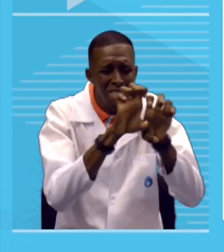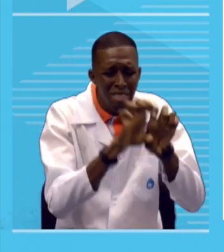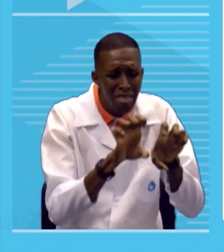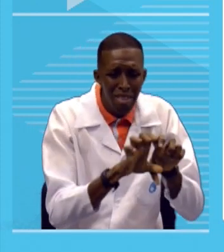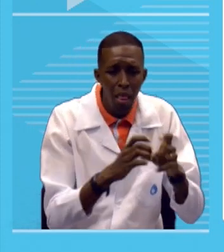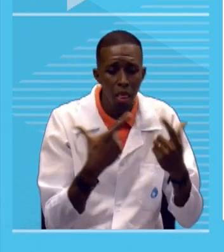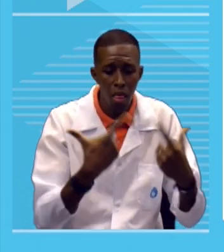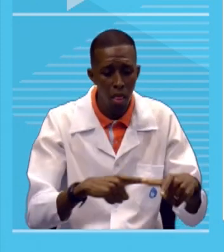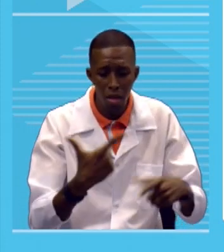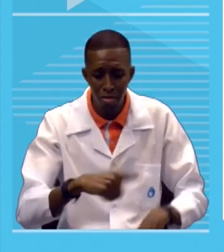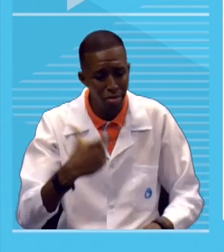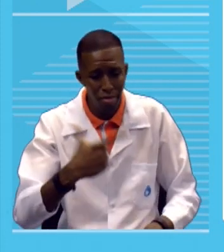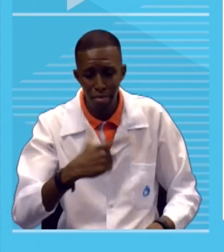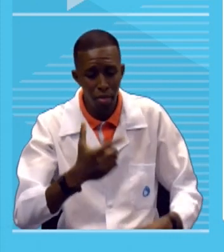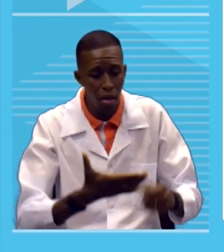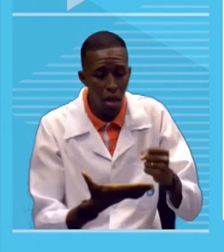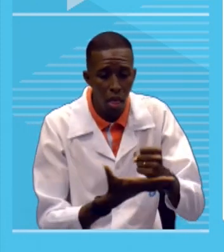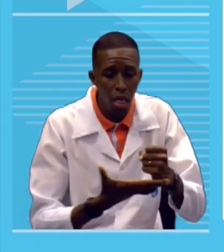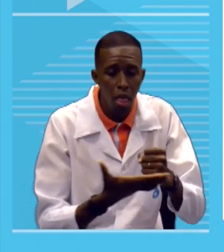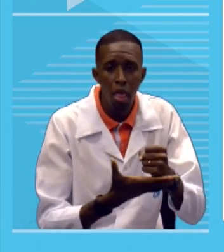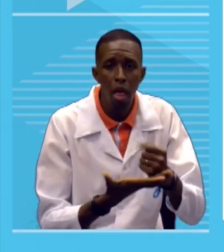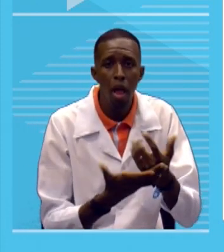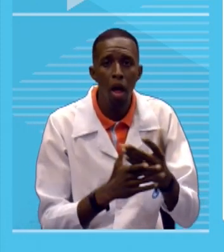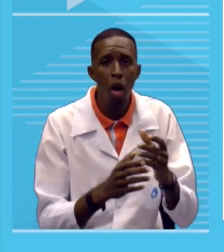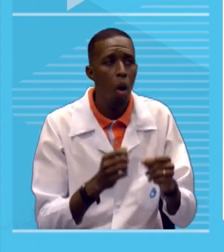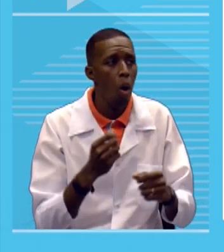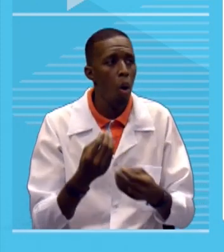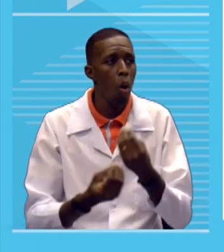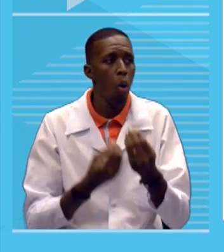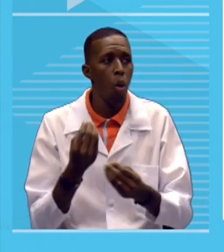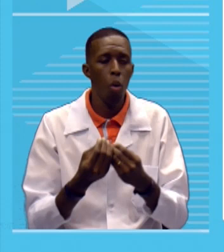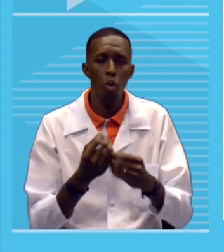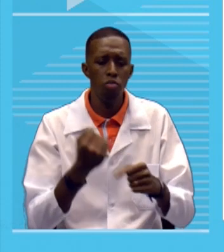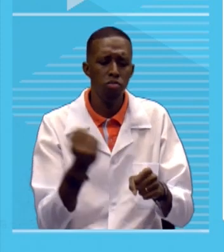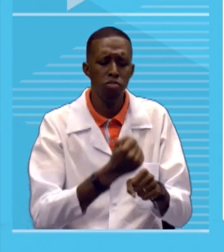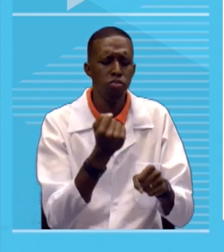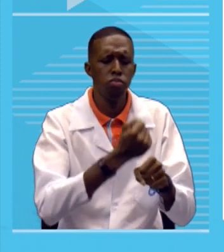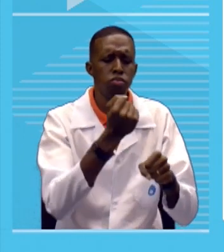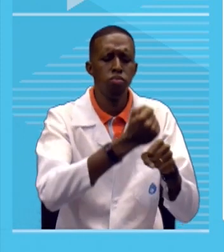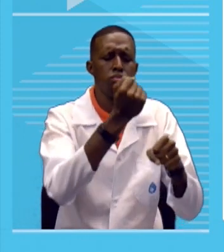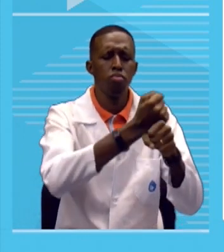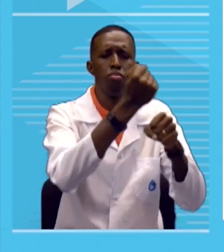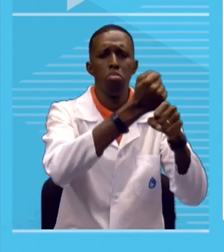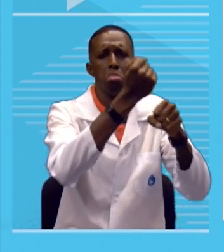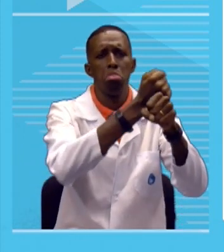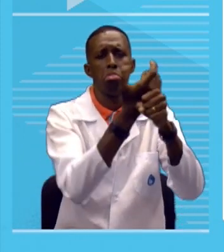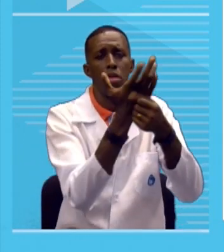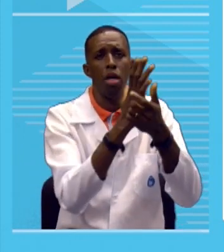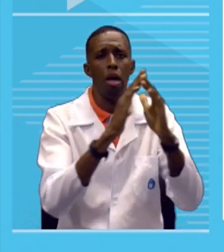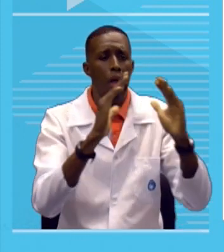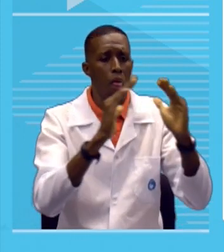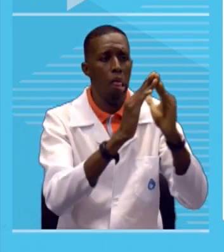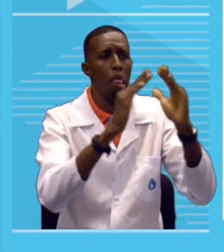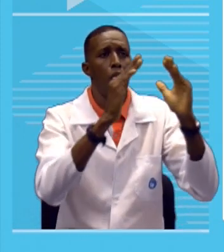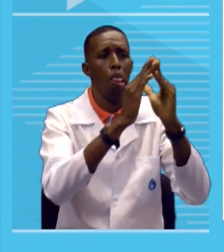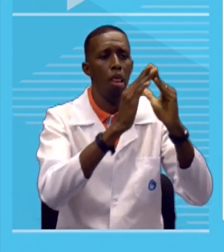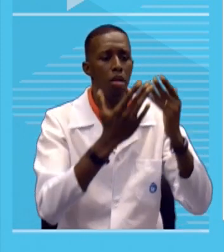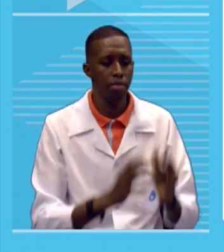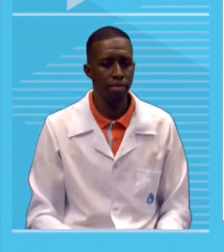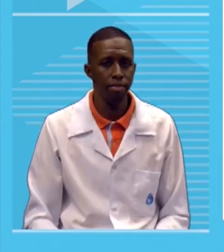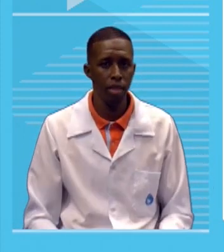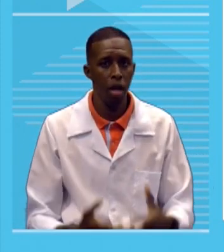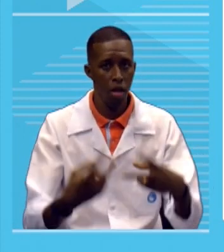no Brasil tiveram início aí no, eita, mas eu falei nisso, no século XX, em